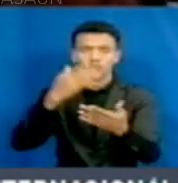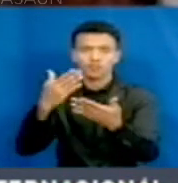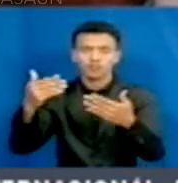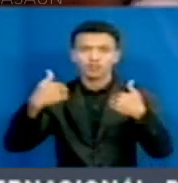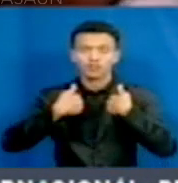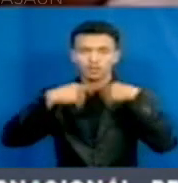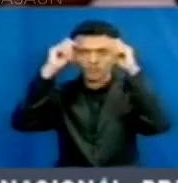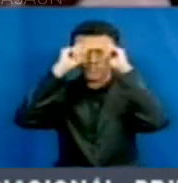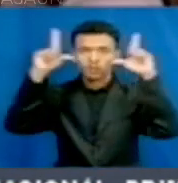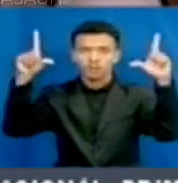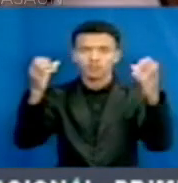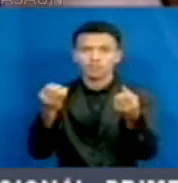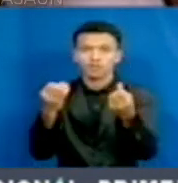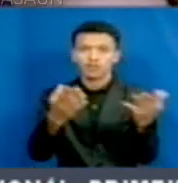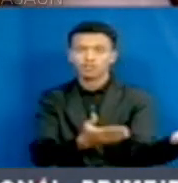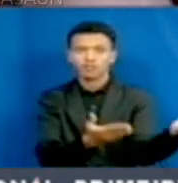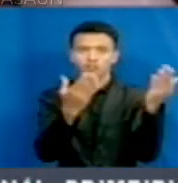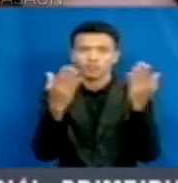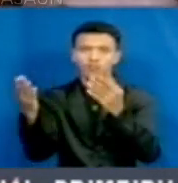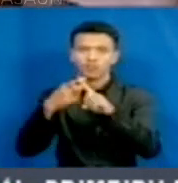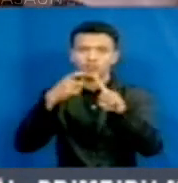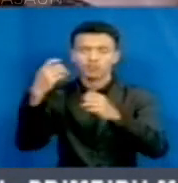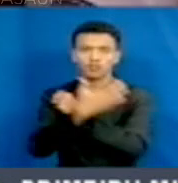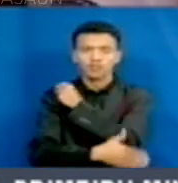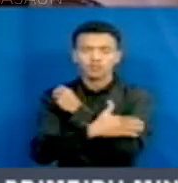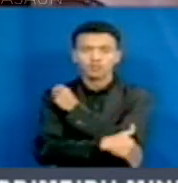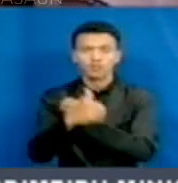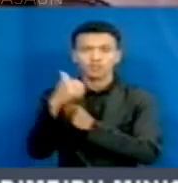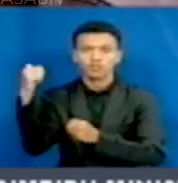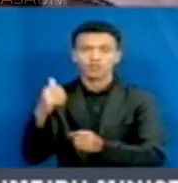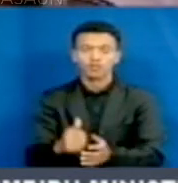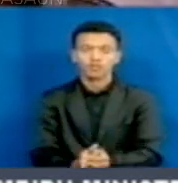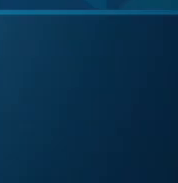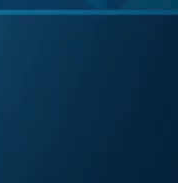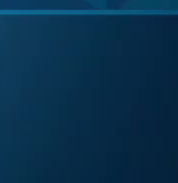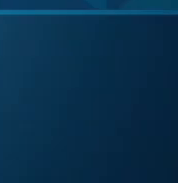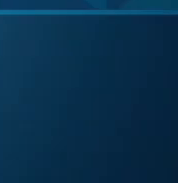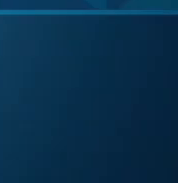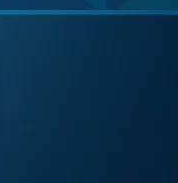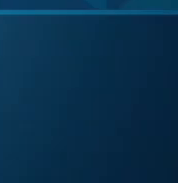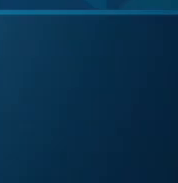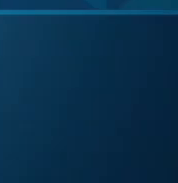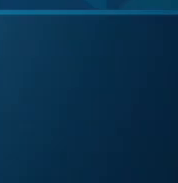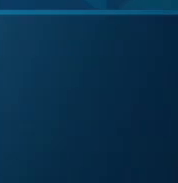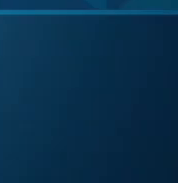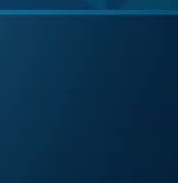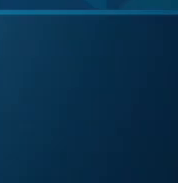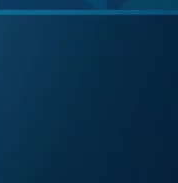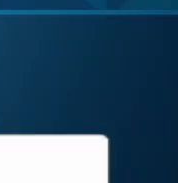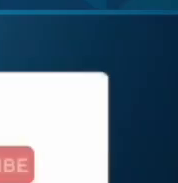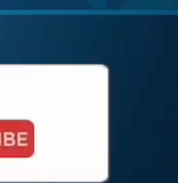Leste maioria importado. Amaro Ornai, Lídia Martins, RTTL. Atuhetan